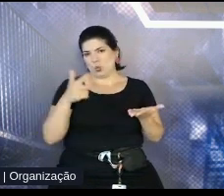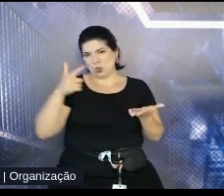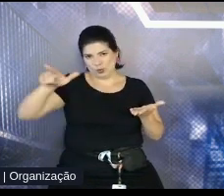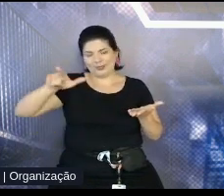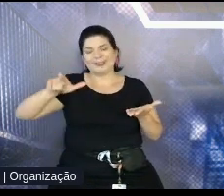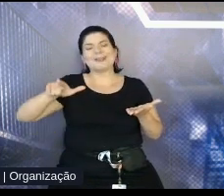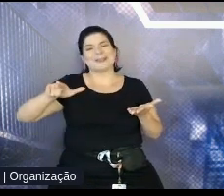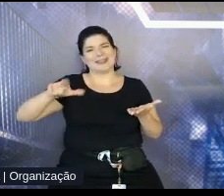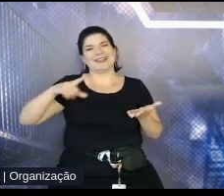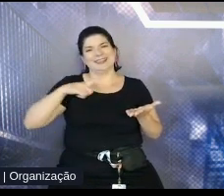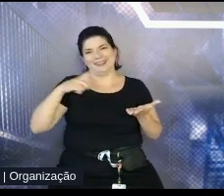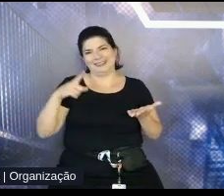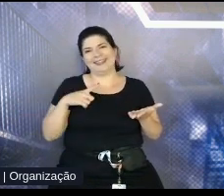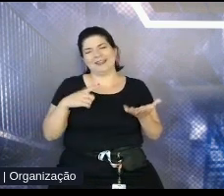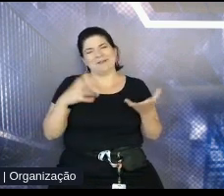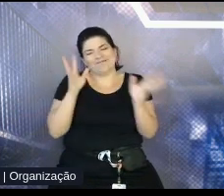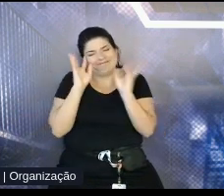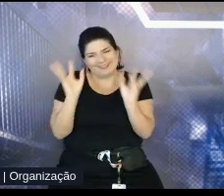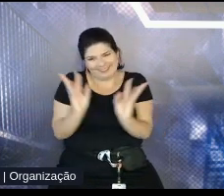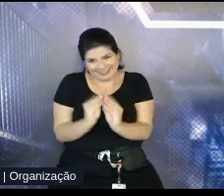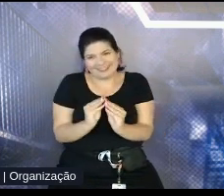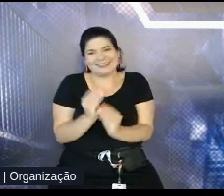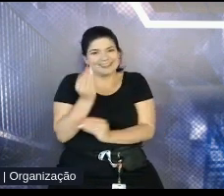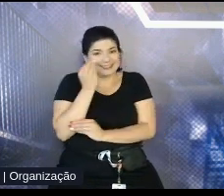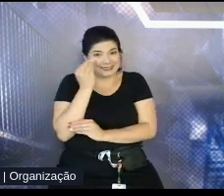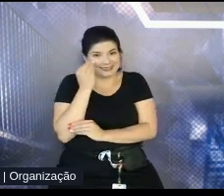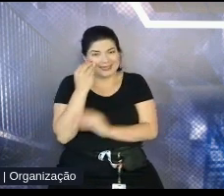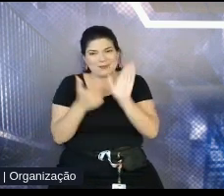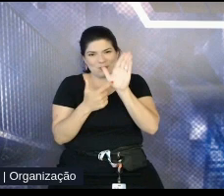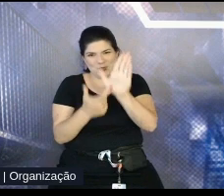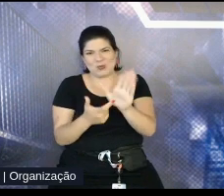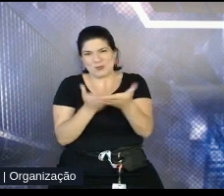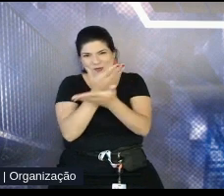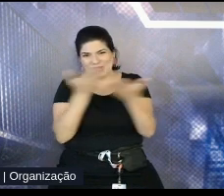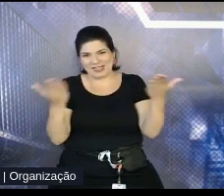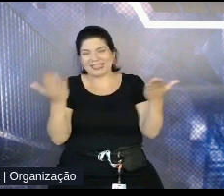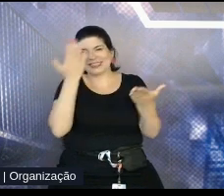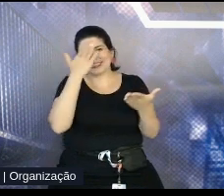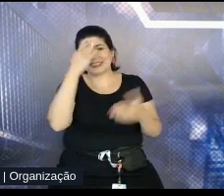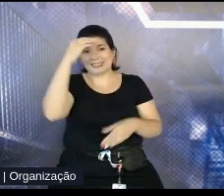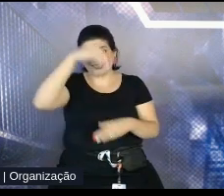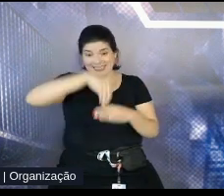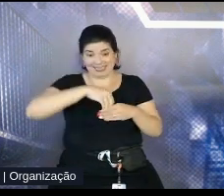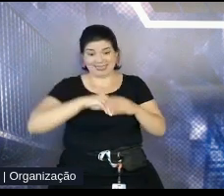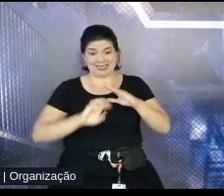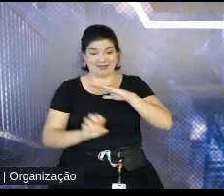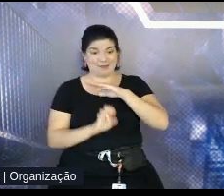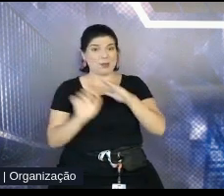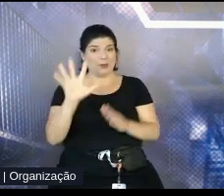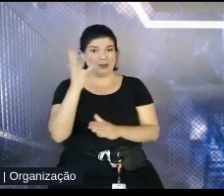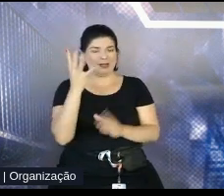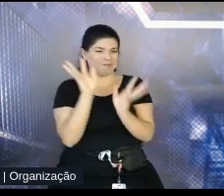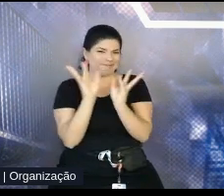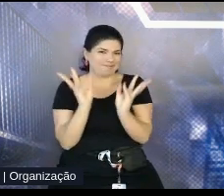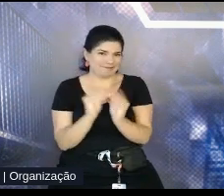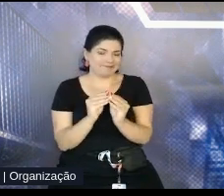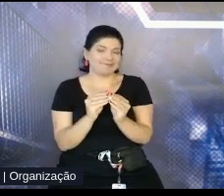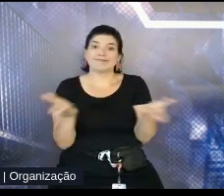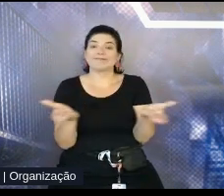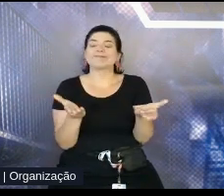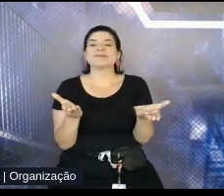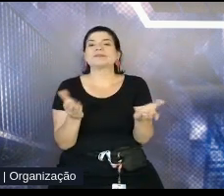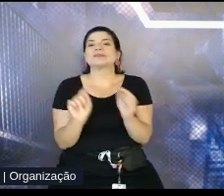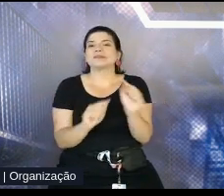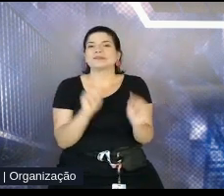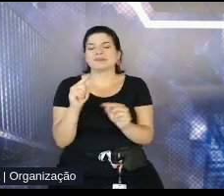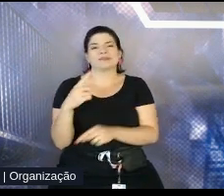puxou, tentei trazer um resuminho aqui do que a gente vem construindo hoje dentro da empresa, né? E aí, para fechar aqui esse papo de cases